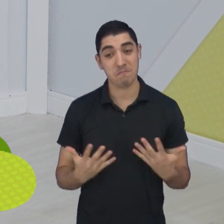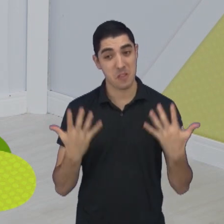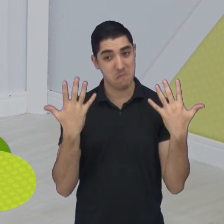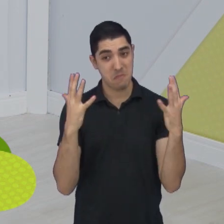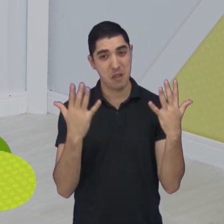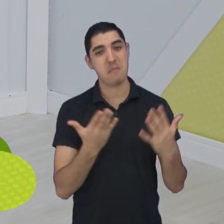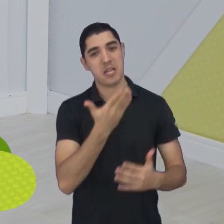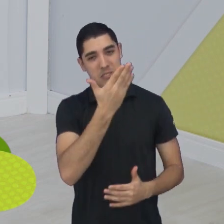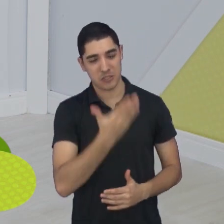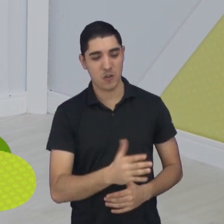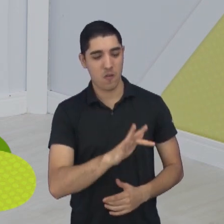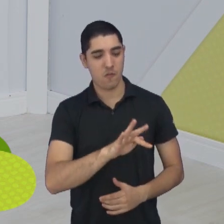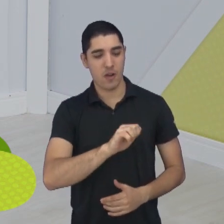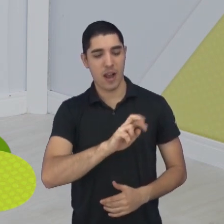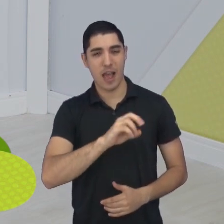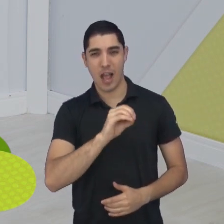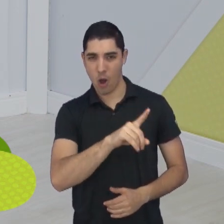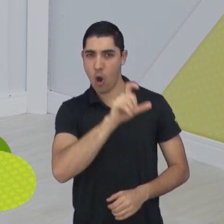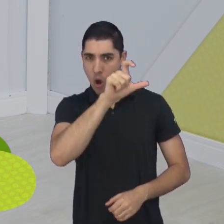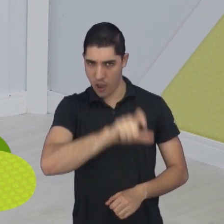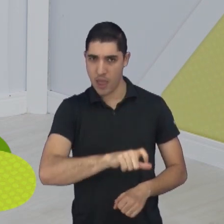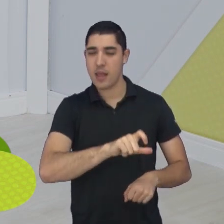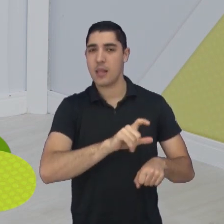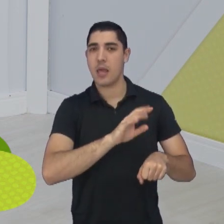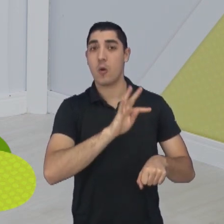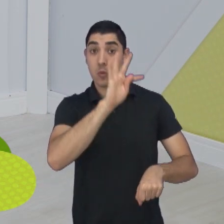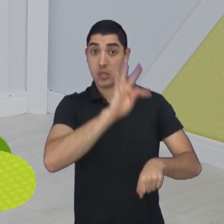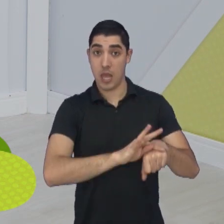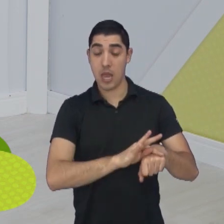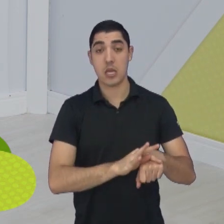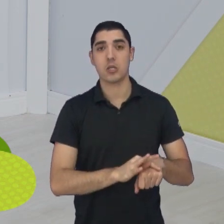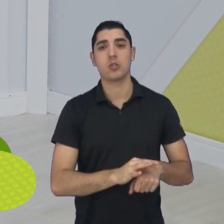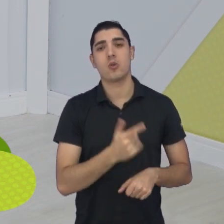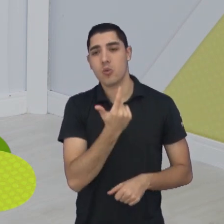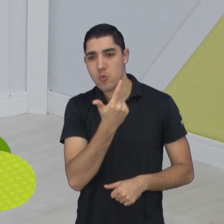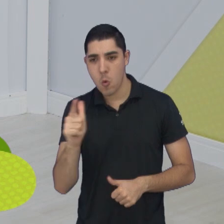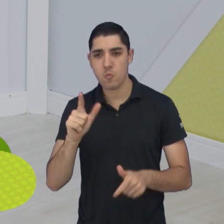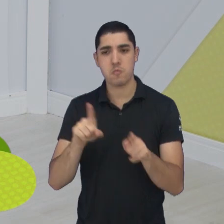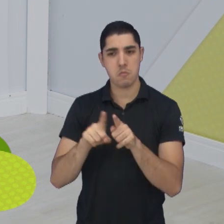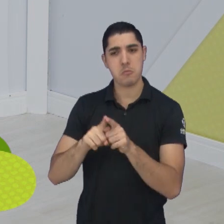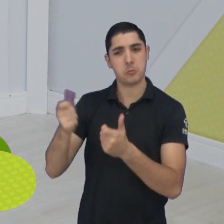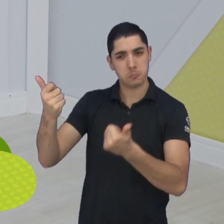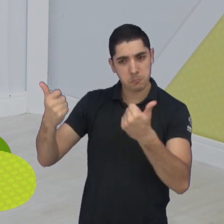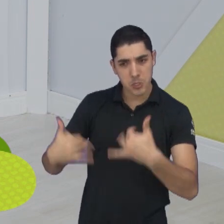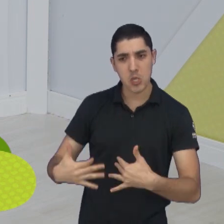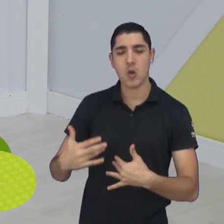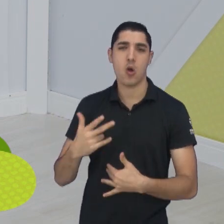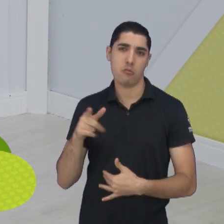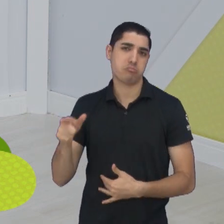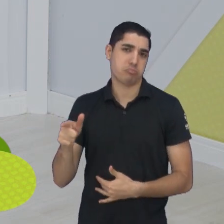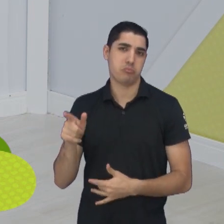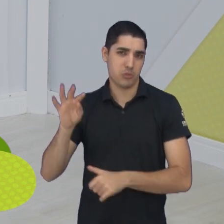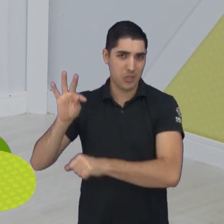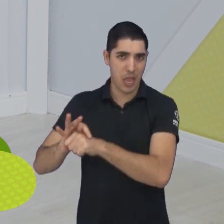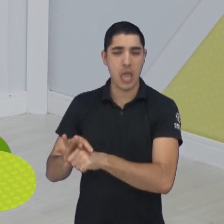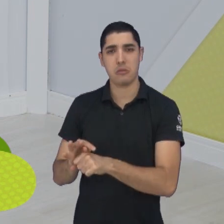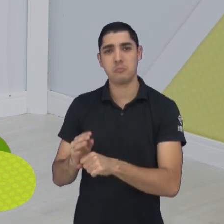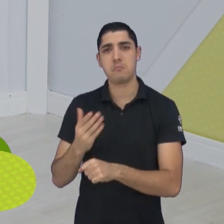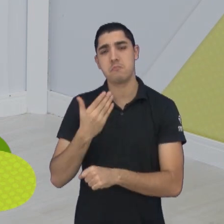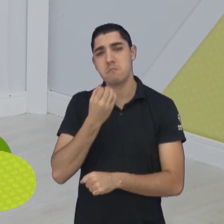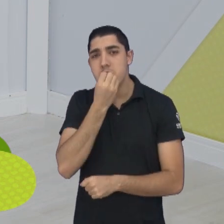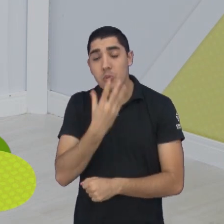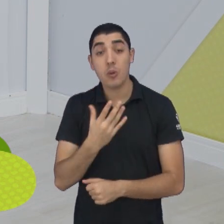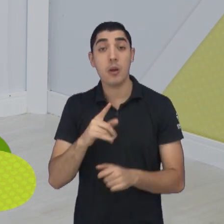do Bandeirantes, o Gerry Adriani também ali falando que a partida foi bacana, sem pontapé, venceu o melhor. Sorte aí para o Bandeirantes,